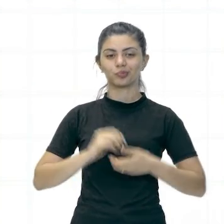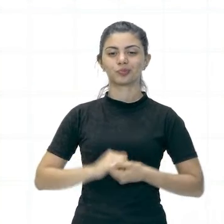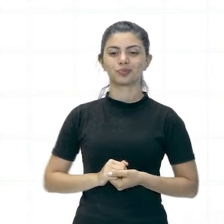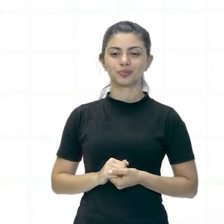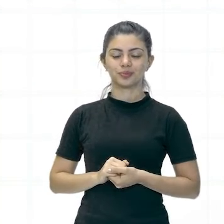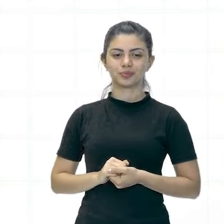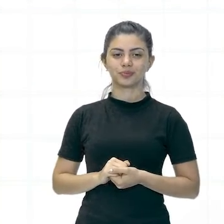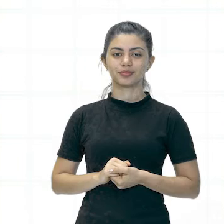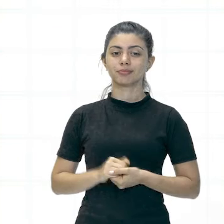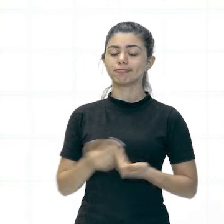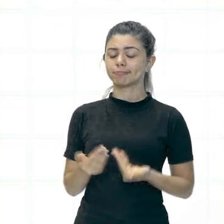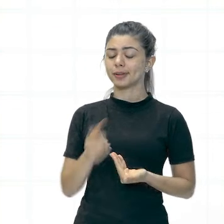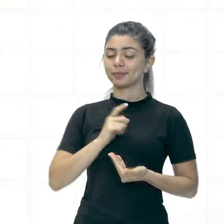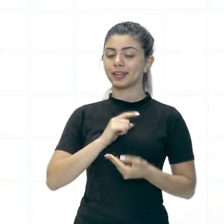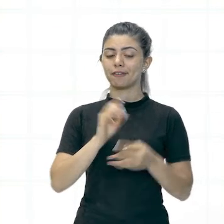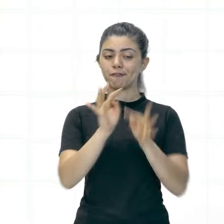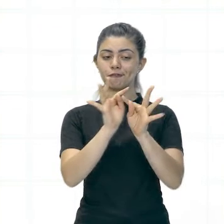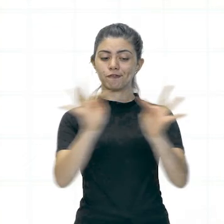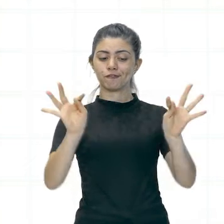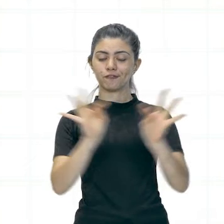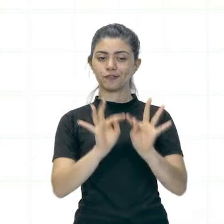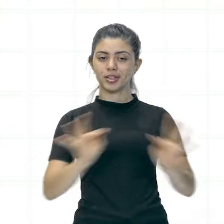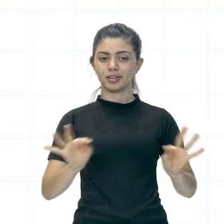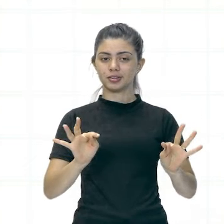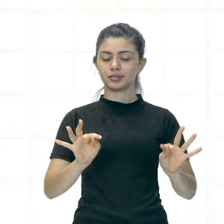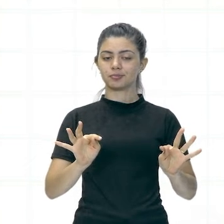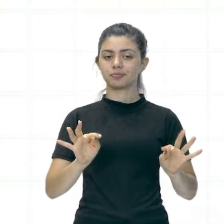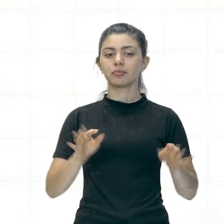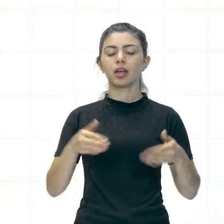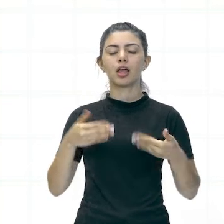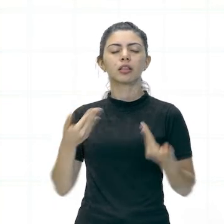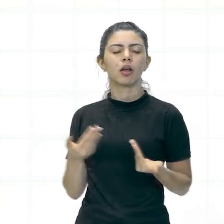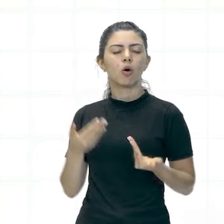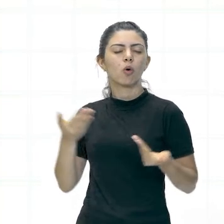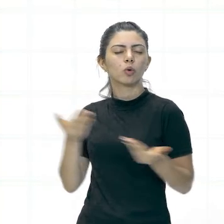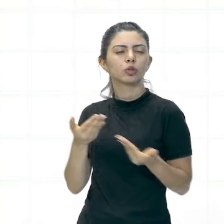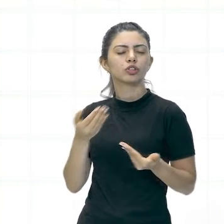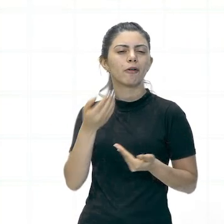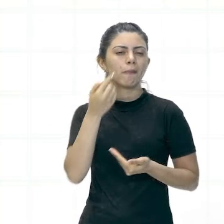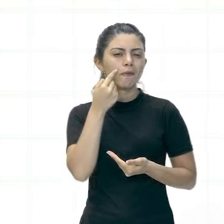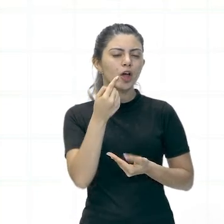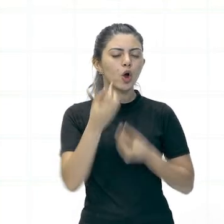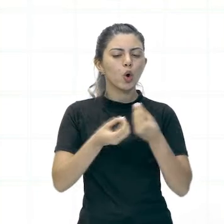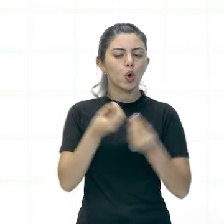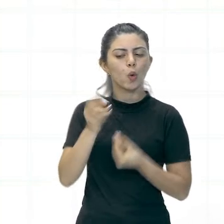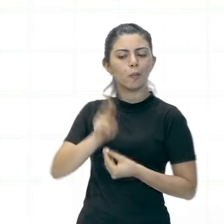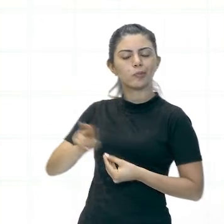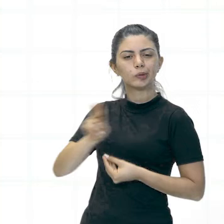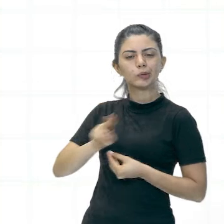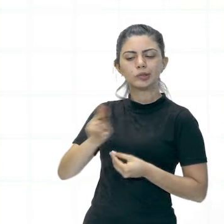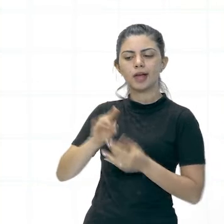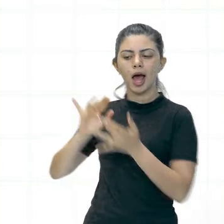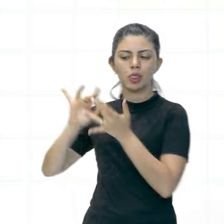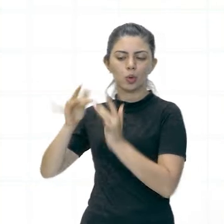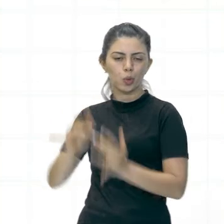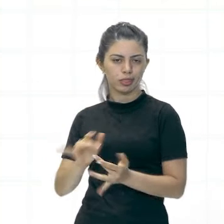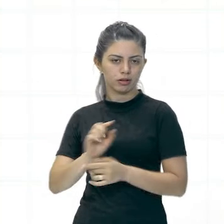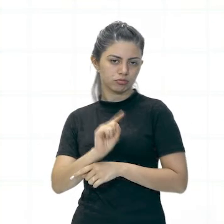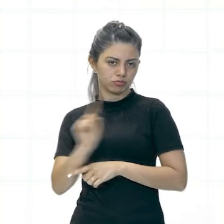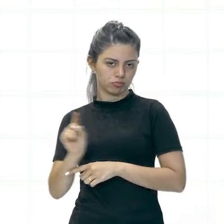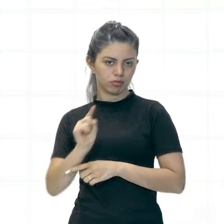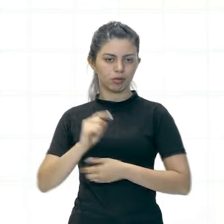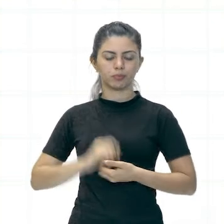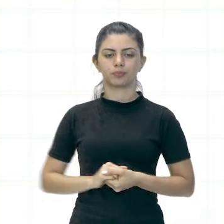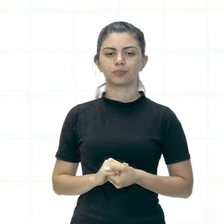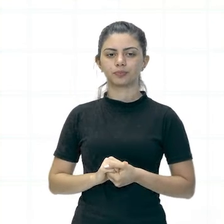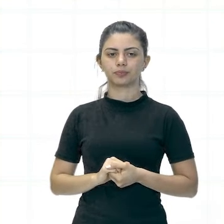Então, você tem duas frases. A gente vai ver como a gente poderia utilizar essas frases na forma negativa. Então,